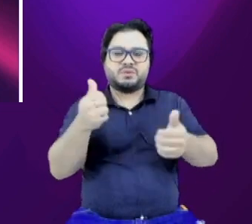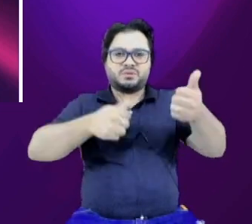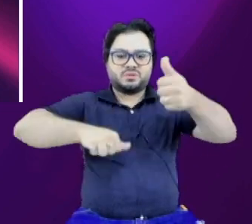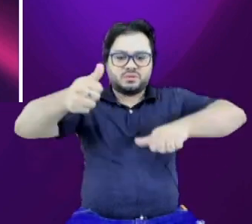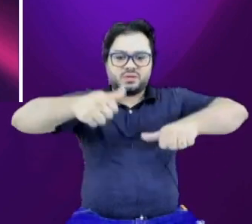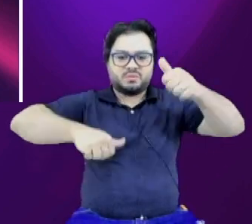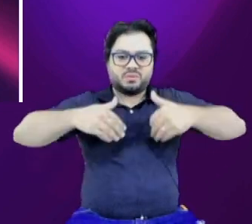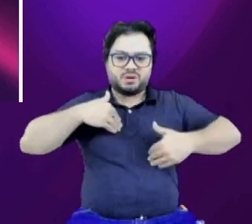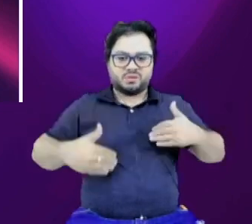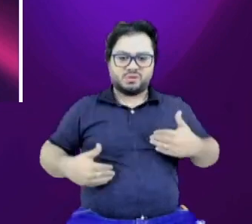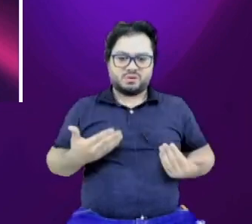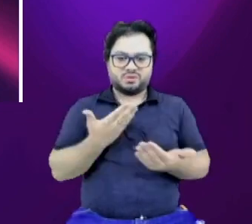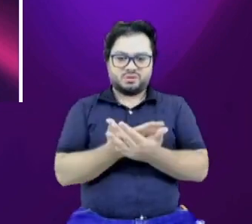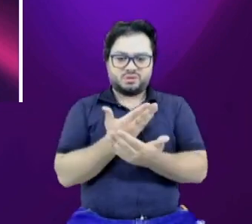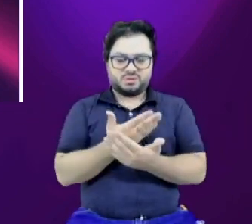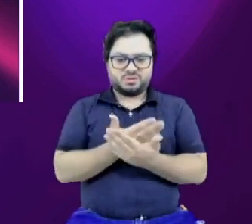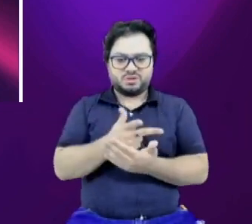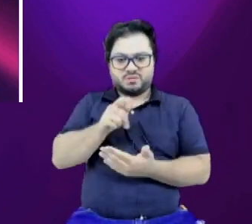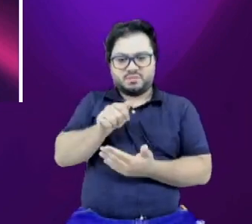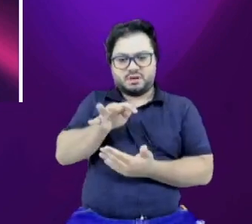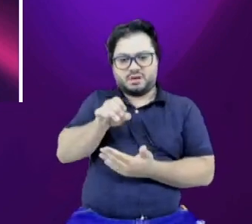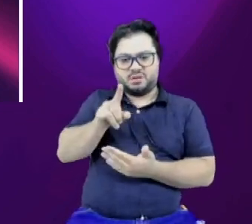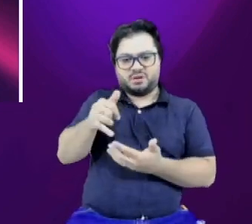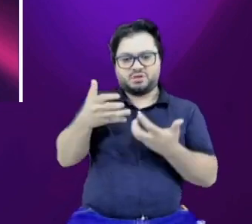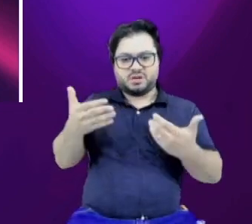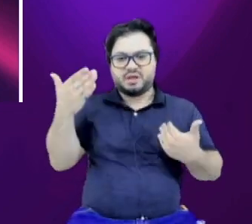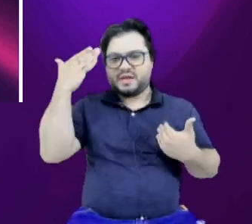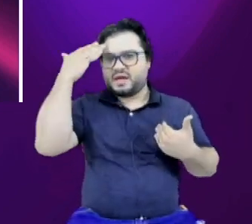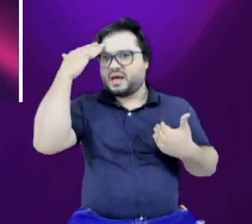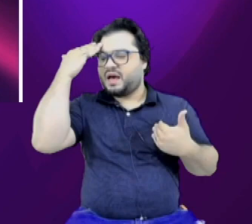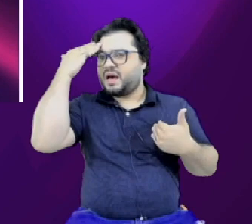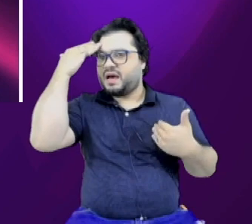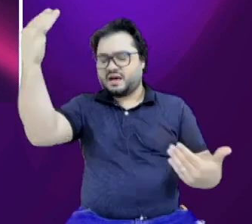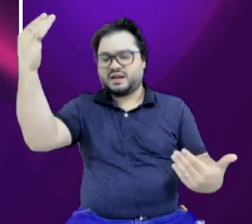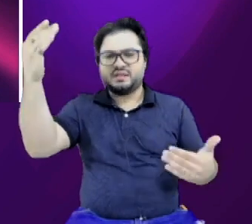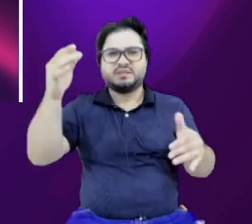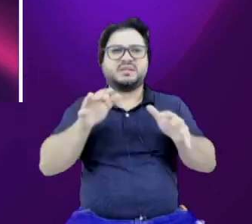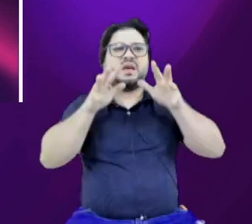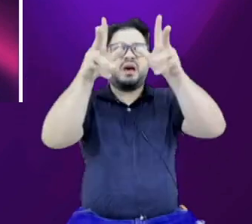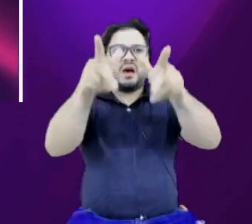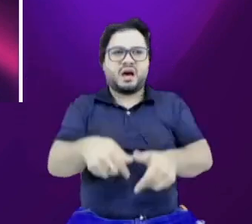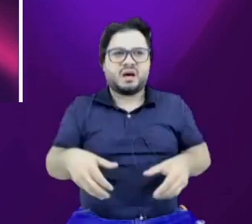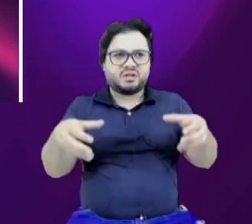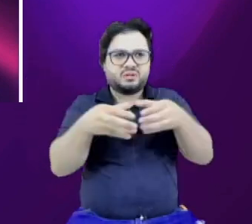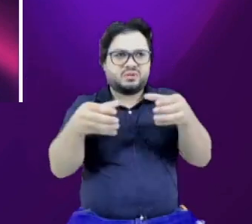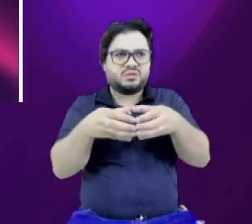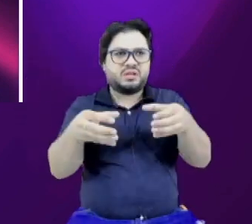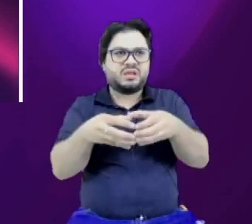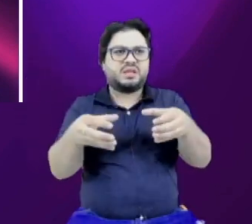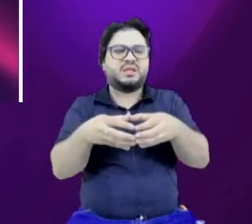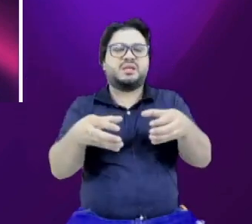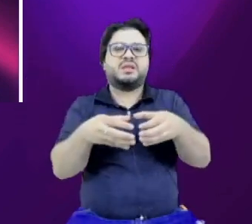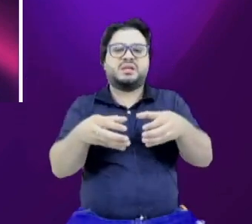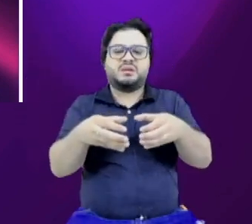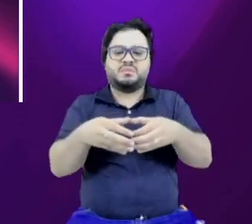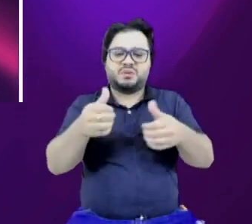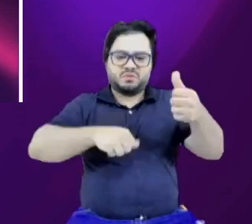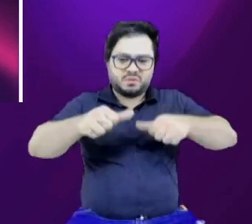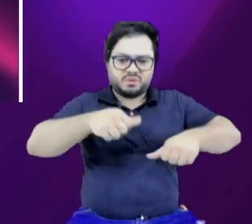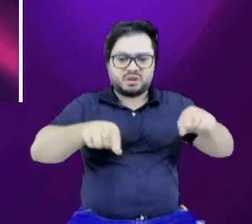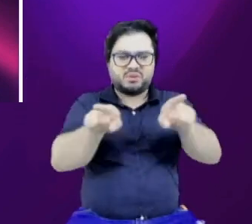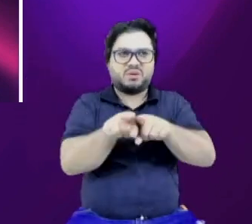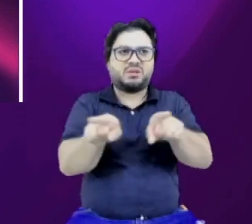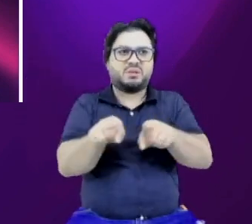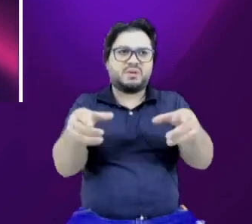anatomia patológica. Aqui eu queria agradecer imensamente a toda a equipe, tanto a equipe do laboratório como as